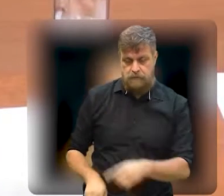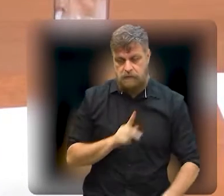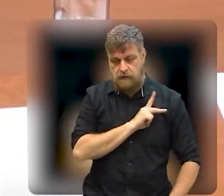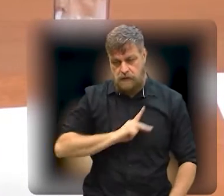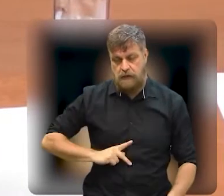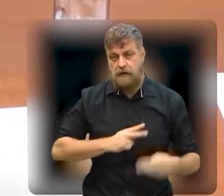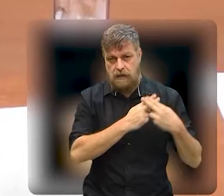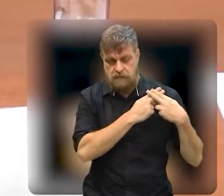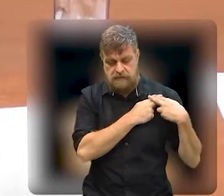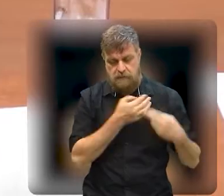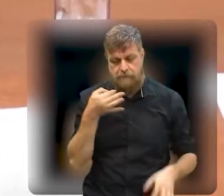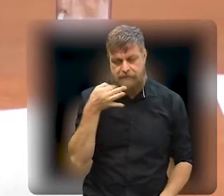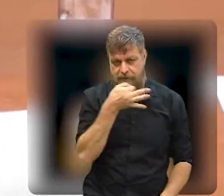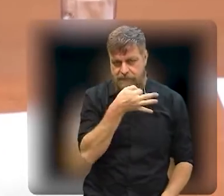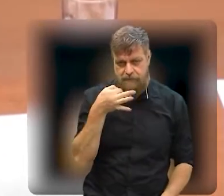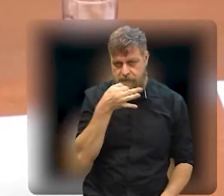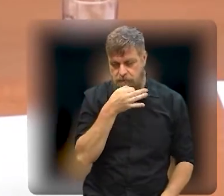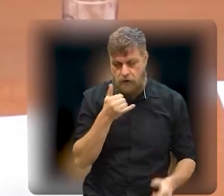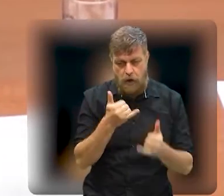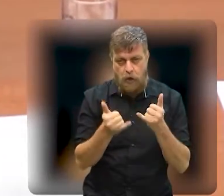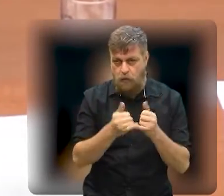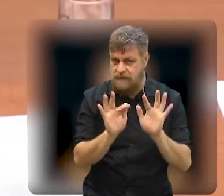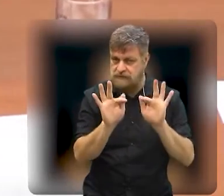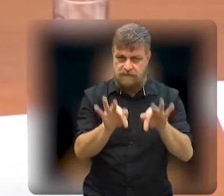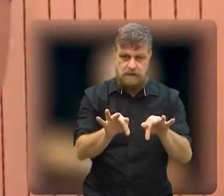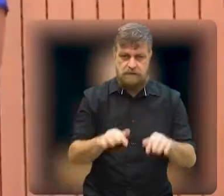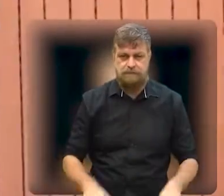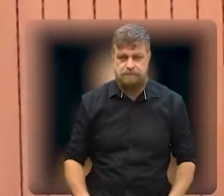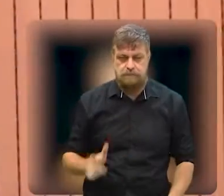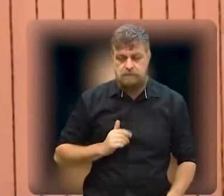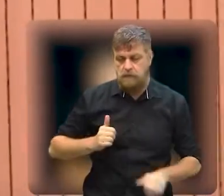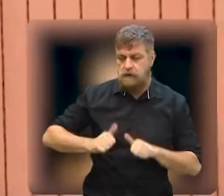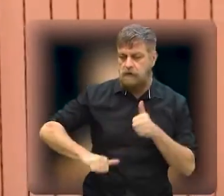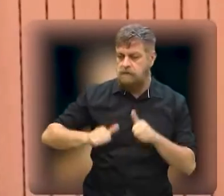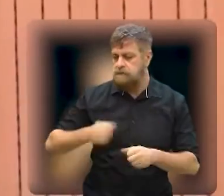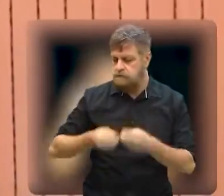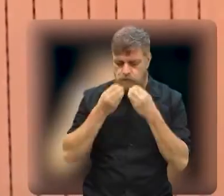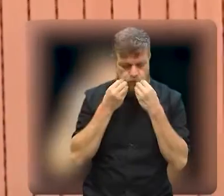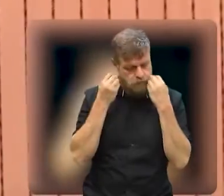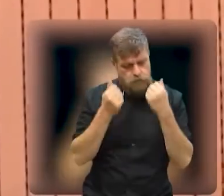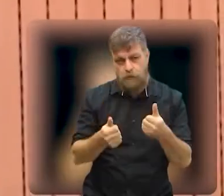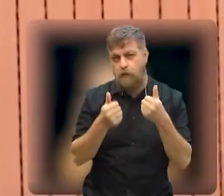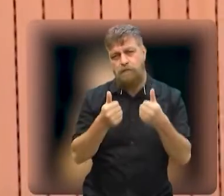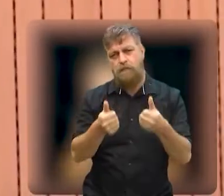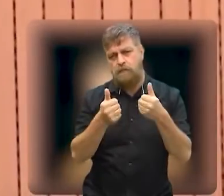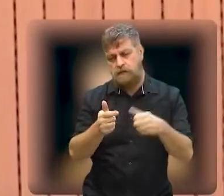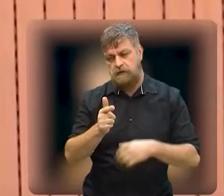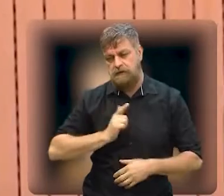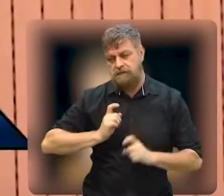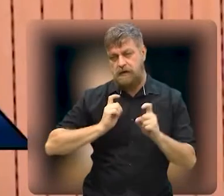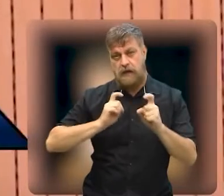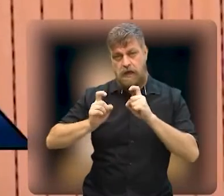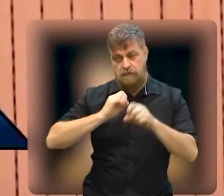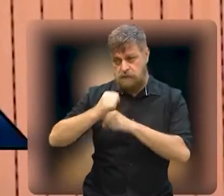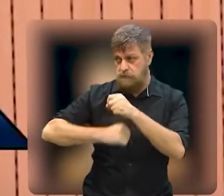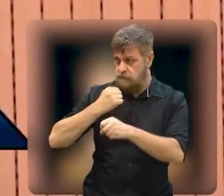do colegiado, comentou os trabalhos que já caminham para o final da CE. Olha, eu faço uma avaliação muito positiva, né? Nós tivemos a